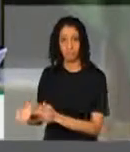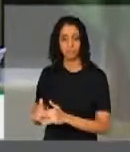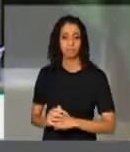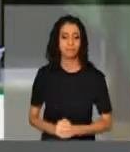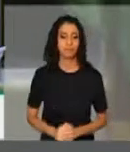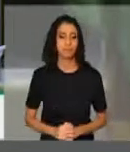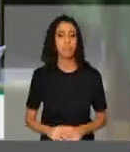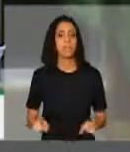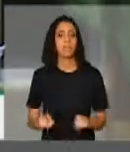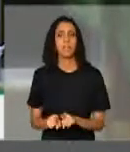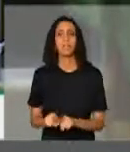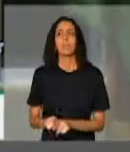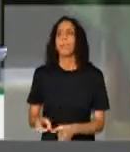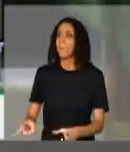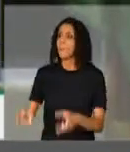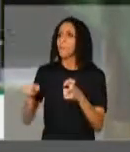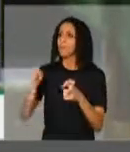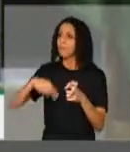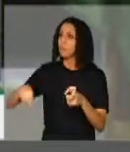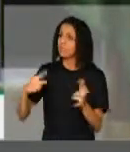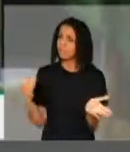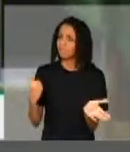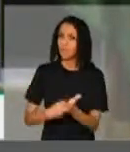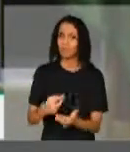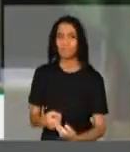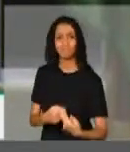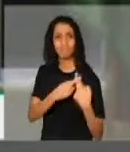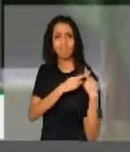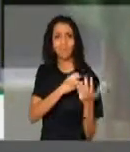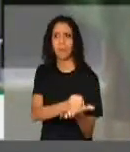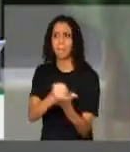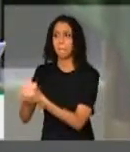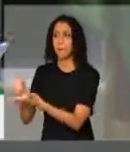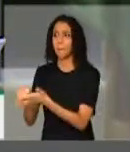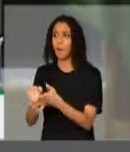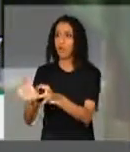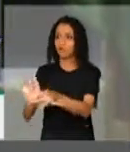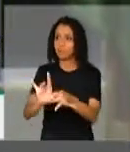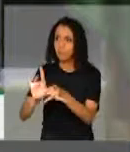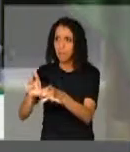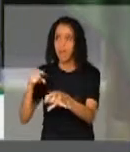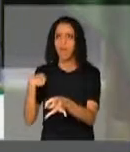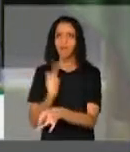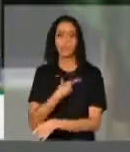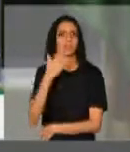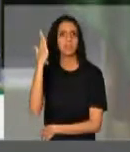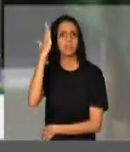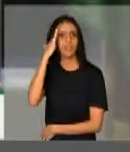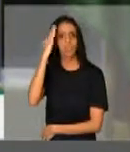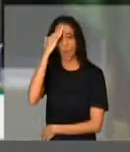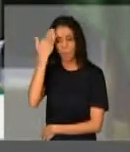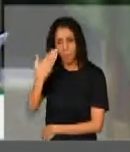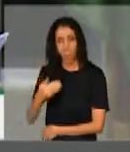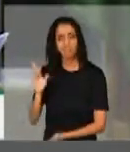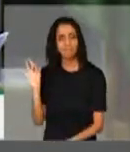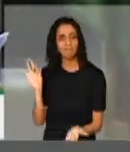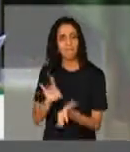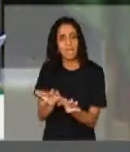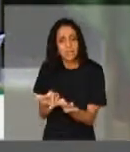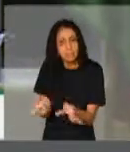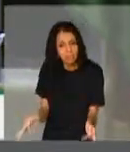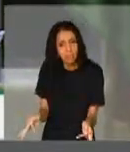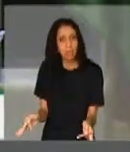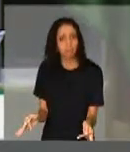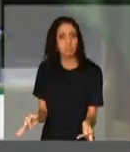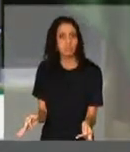reiterado modelos de bravura honradez de comprometimento com o outro temos consciência de que essa nossa homenagem é muito sincero singela